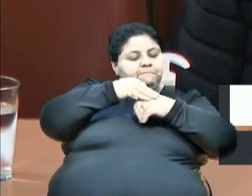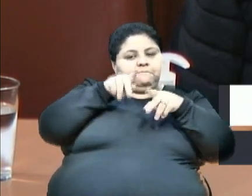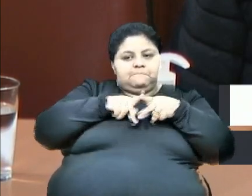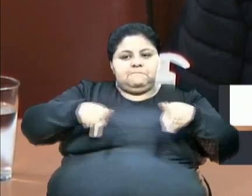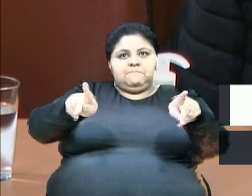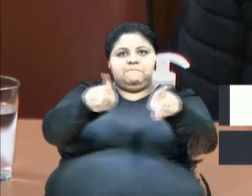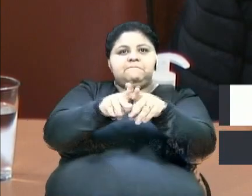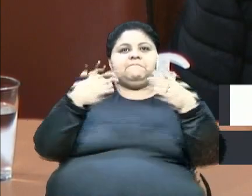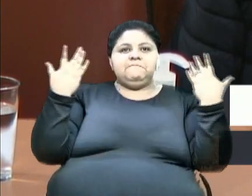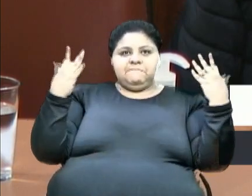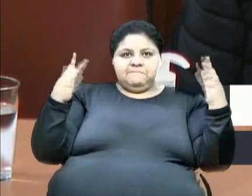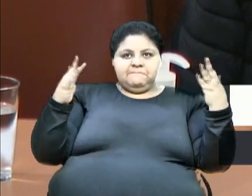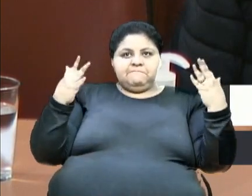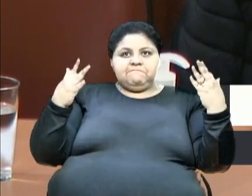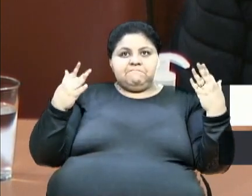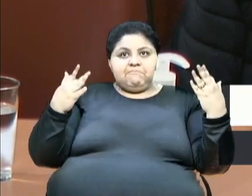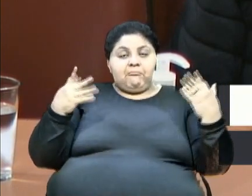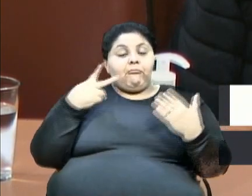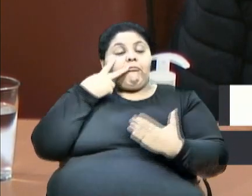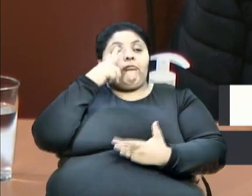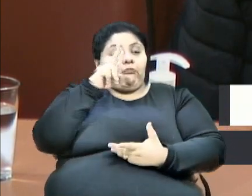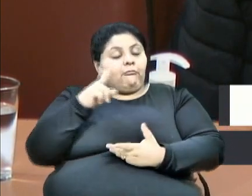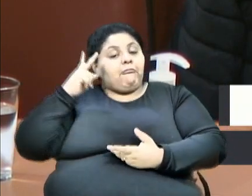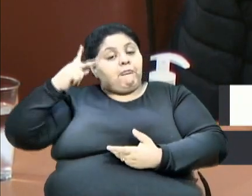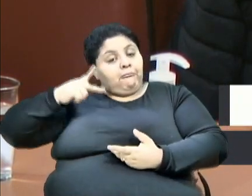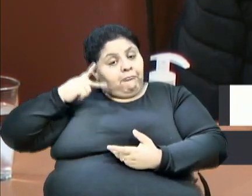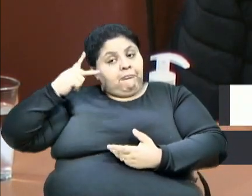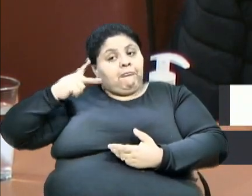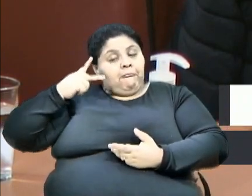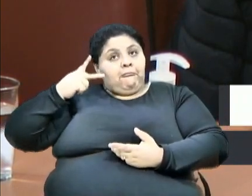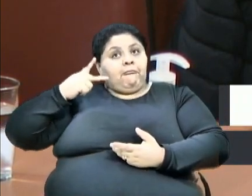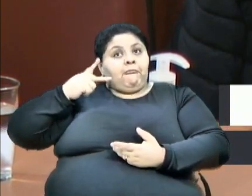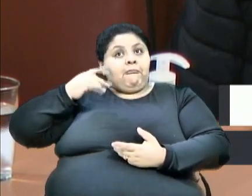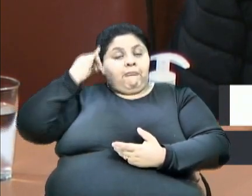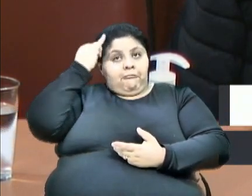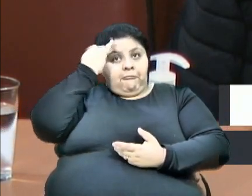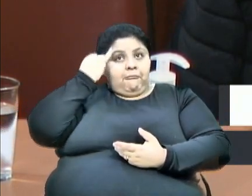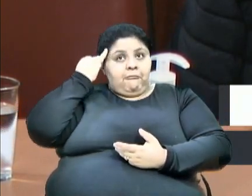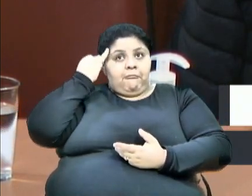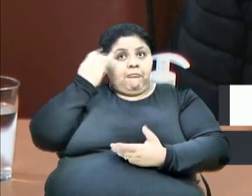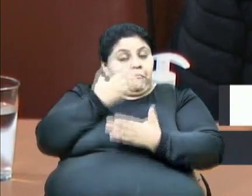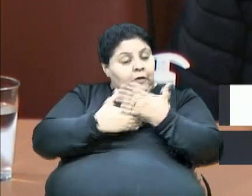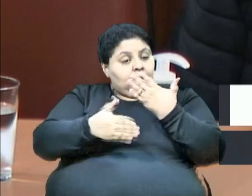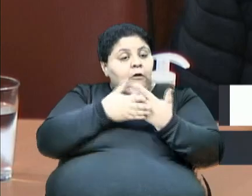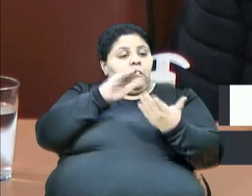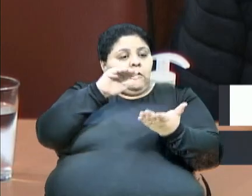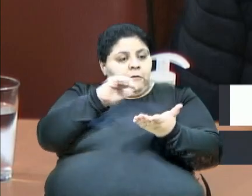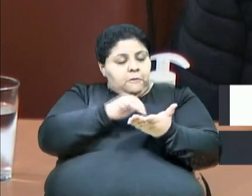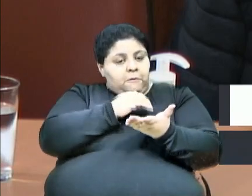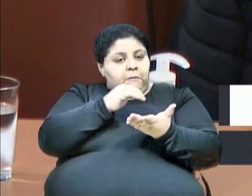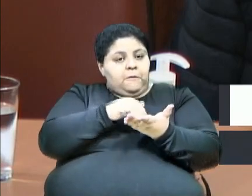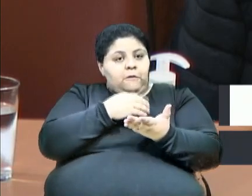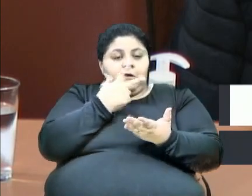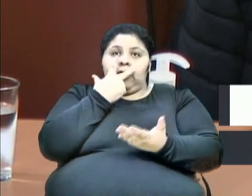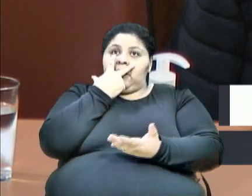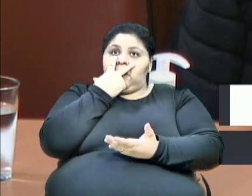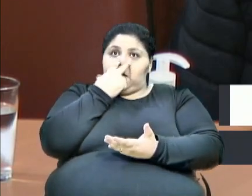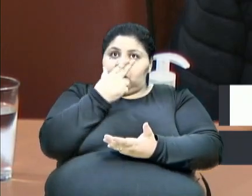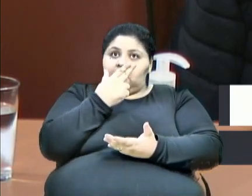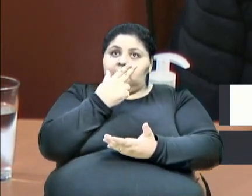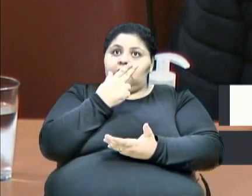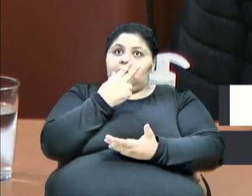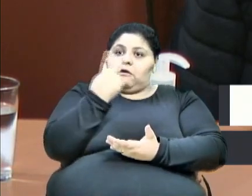E olha, vereador Alberto Meneguzzi, se o governo Adiló, se todos os secretários do governo Adiló fossem como o Citon e o Wagner